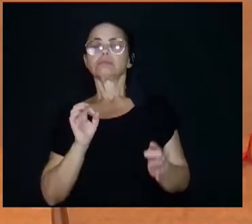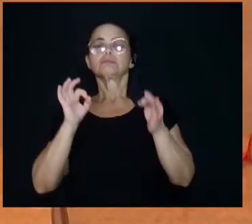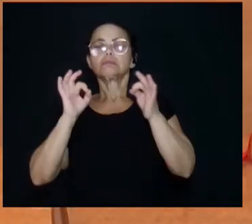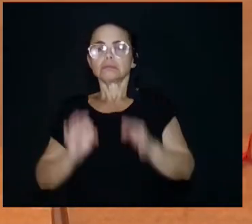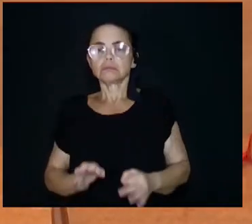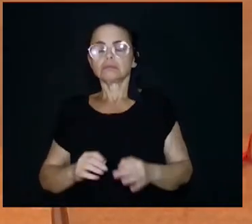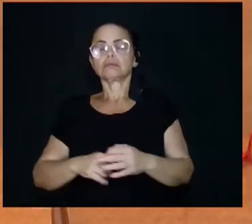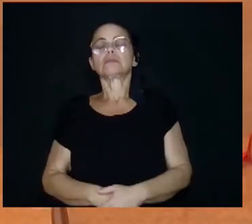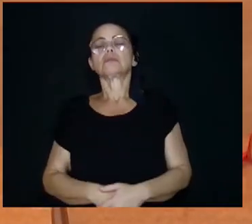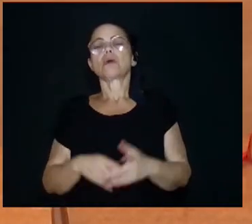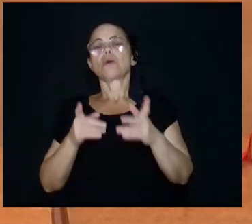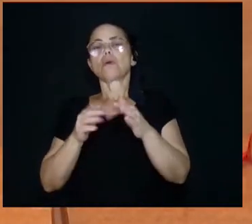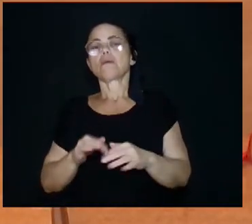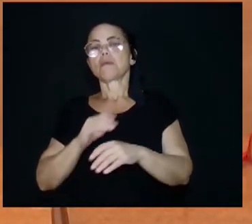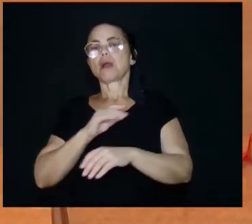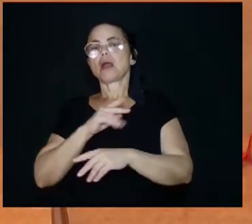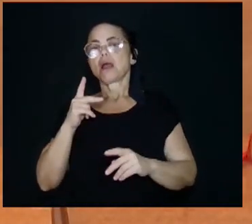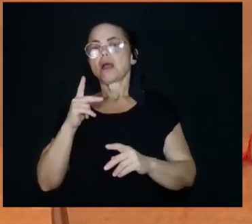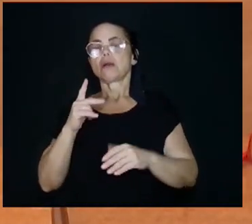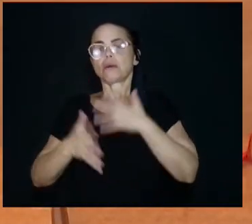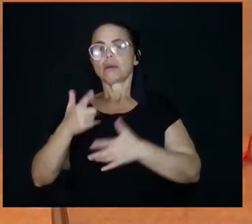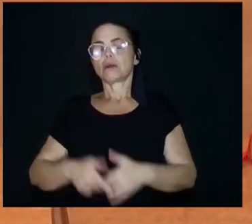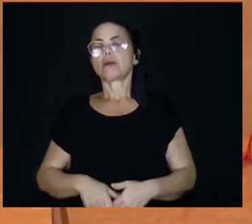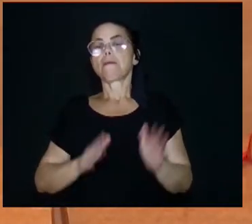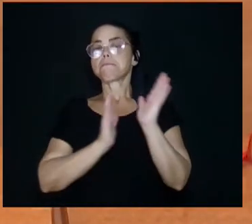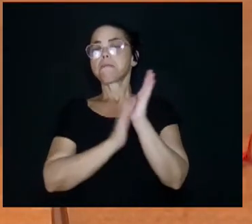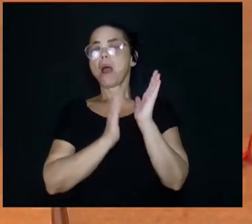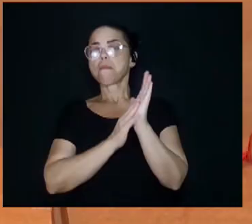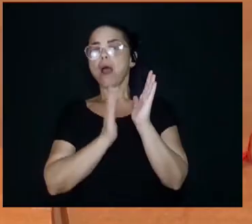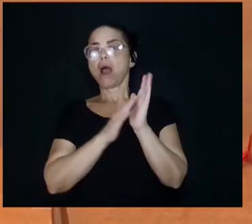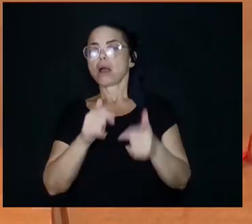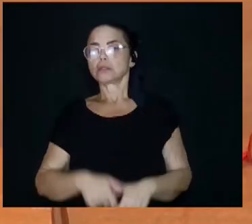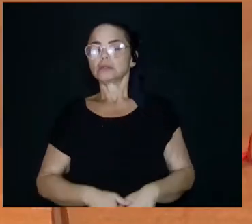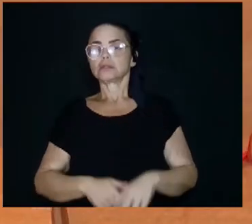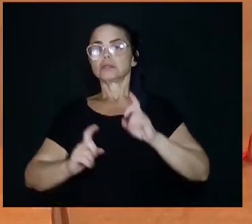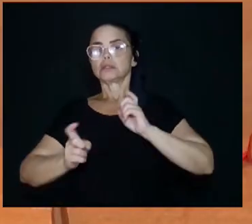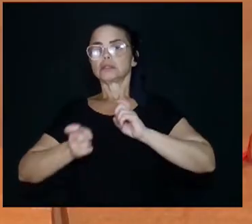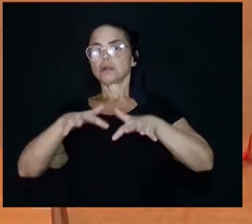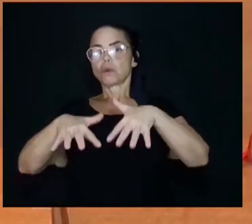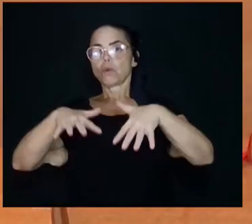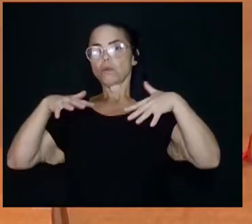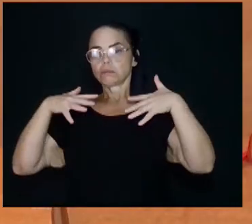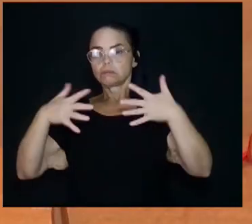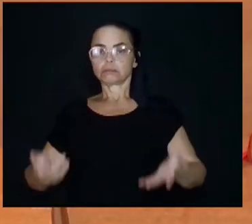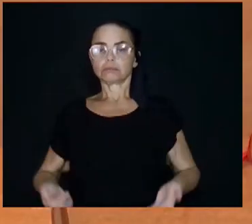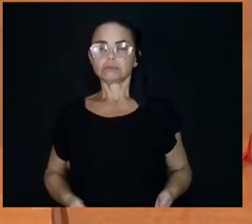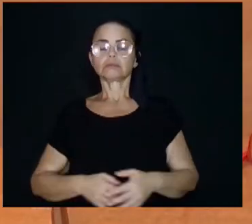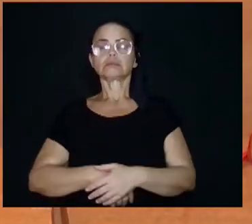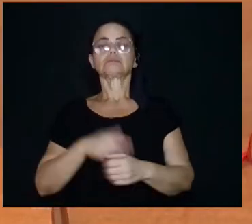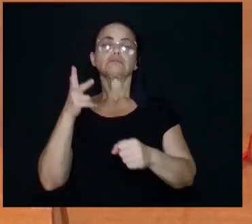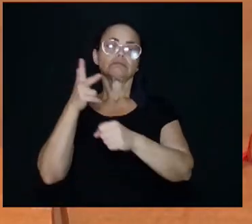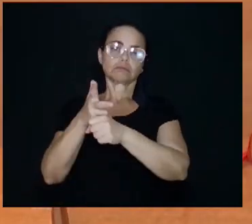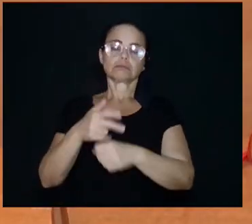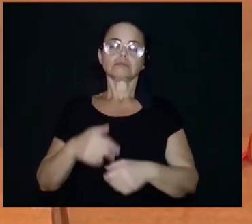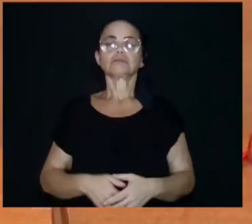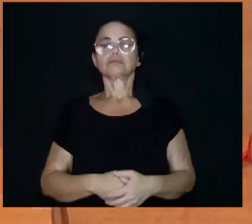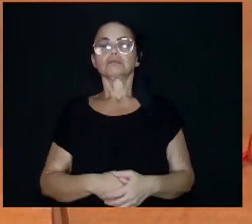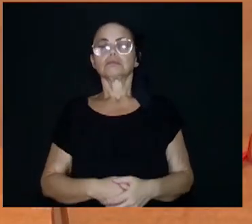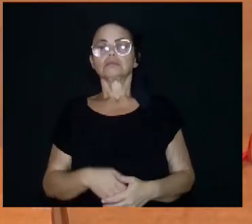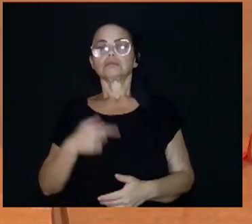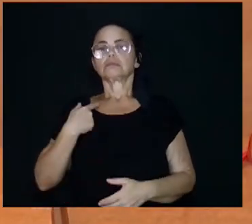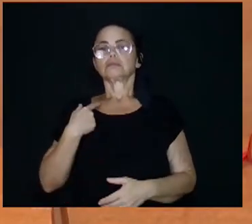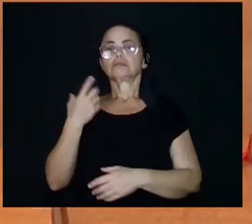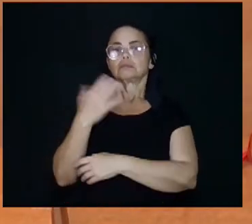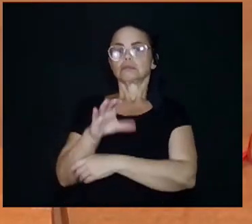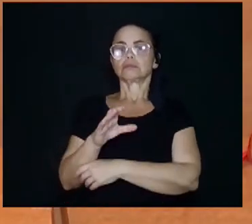quero também parabenizar por essa audiência ficar gravada. Sou servidor do Arquivo Nacional, no Rio de Janeiro,